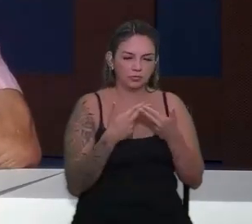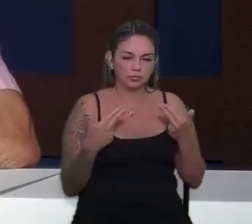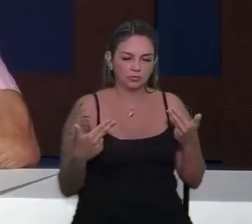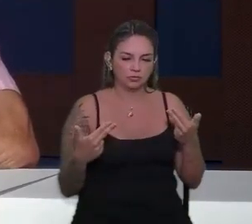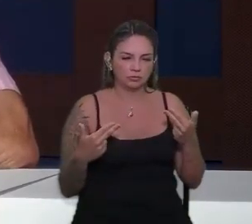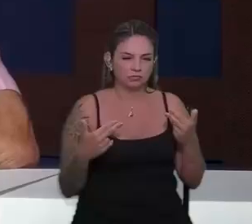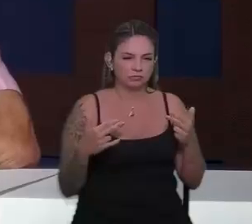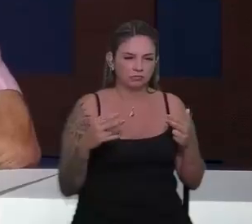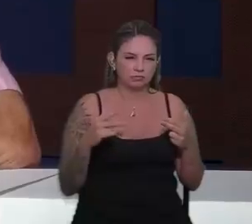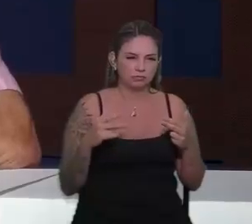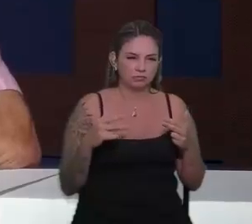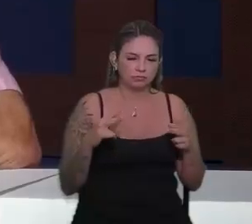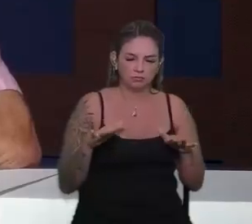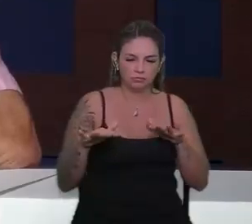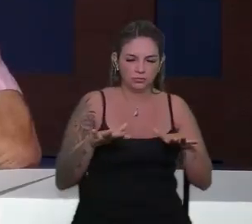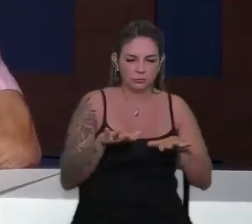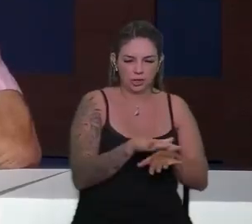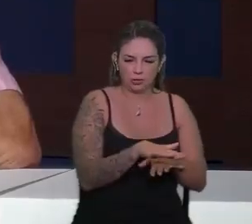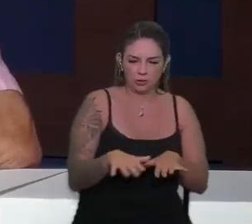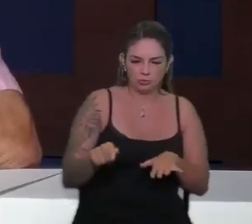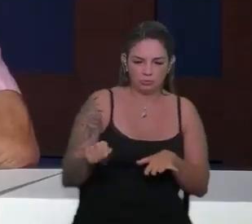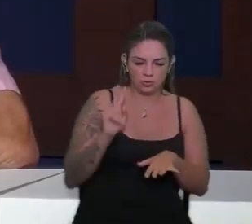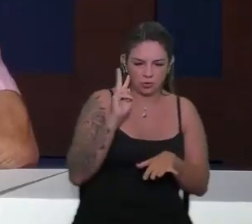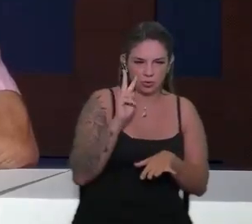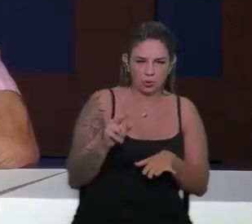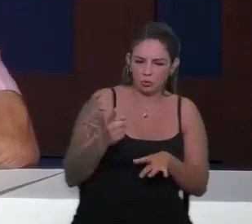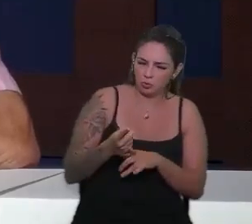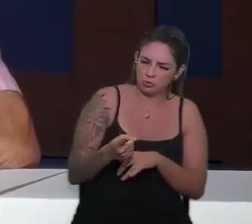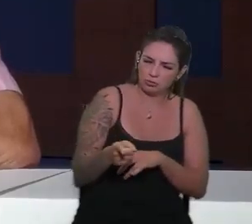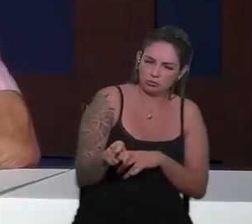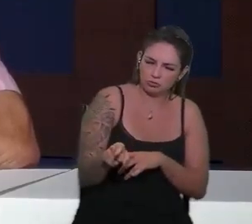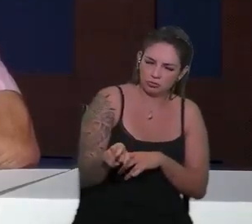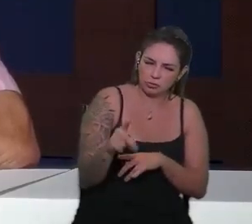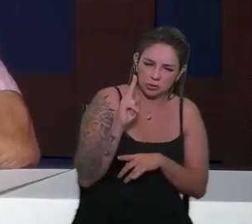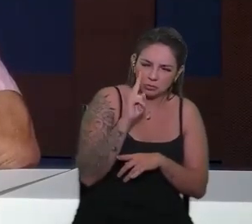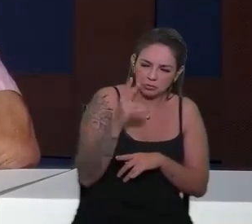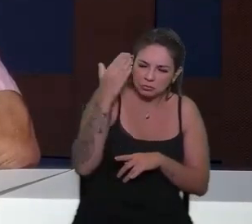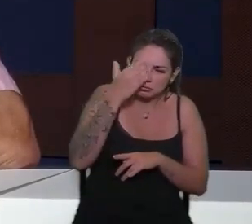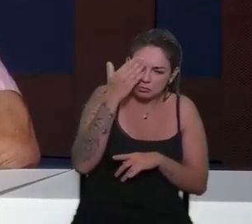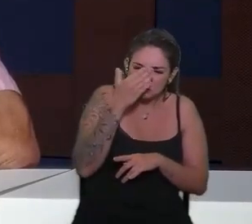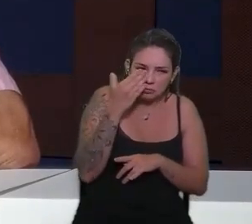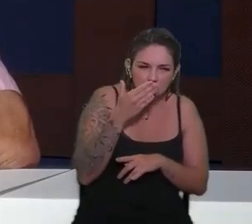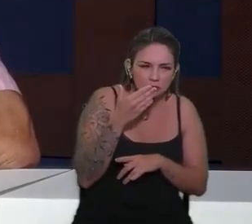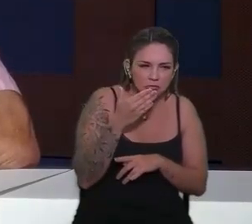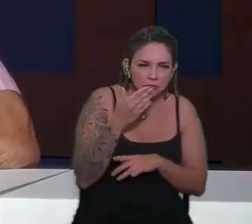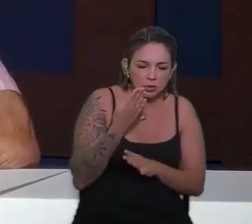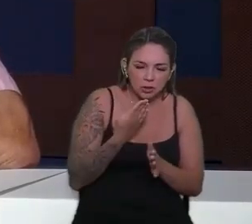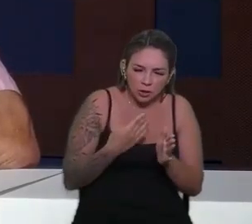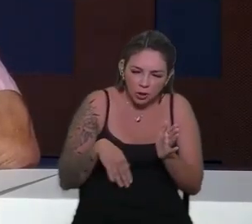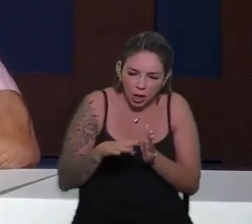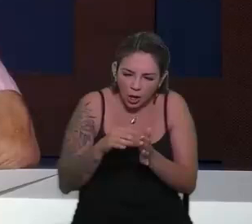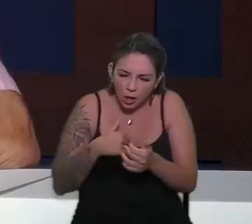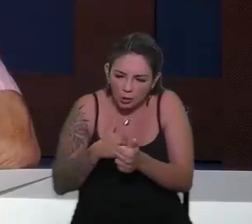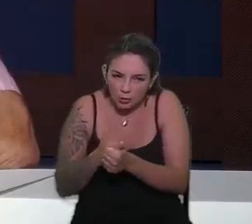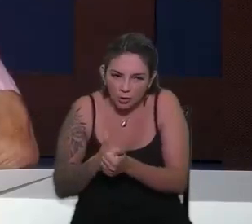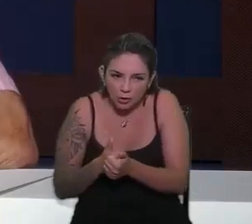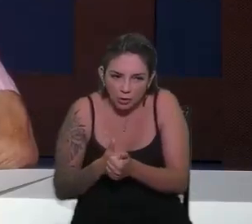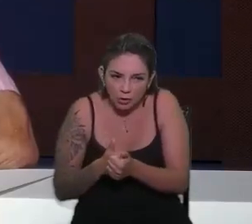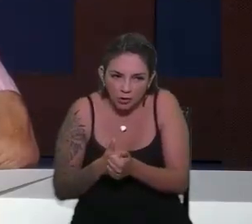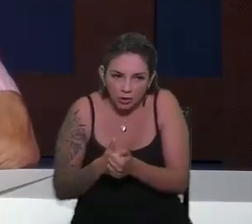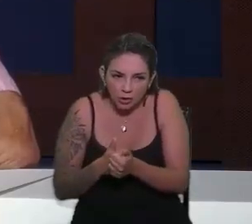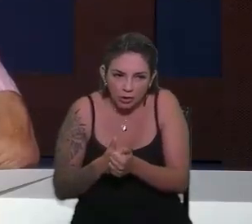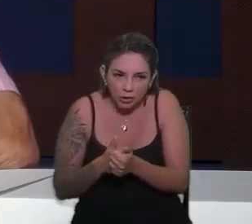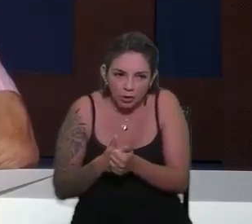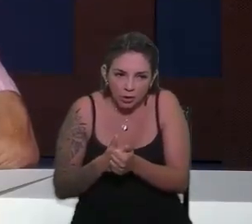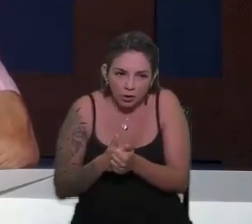coisa semovente na calçada. Longe, indistinta. Chegando perto,